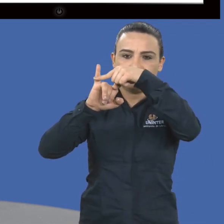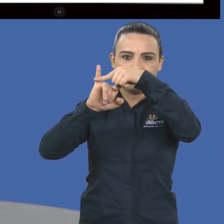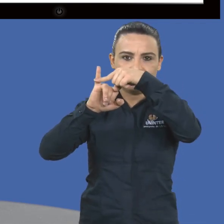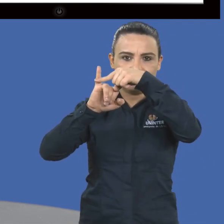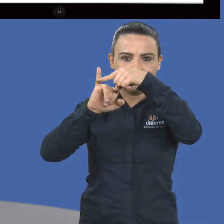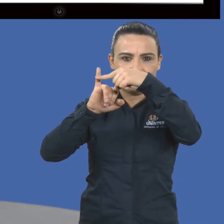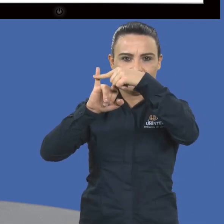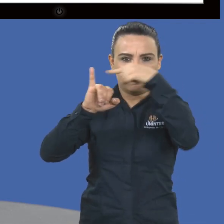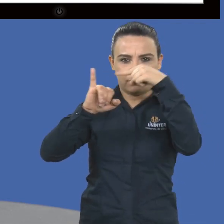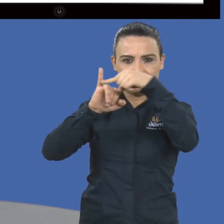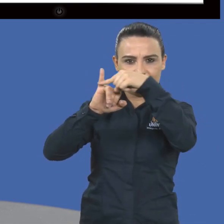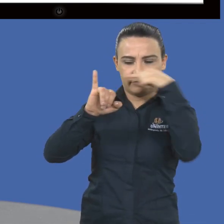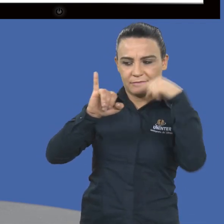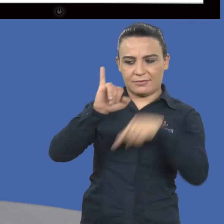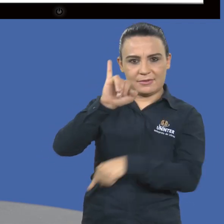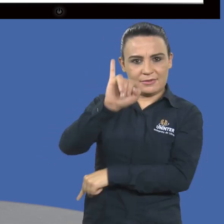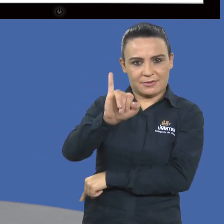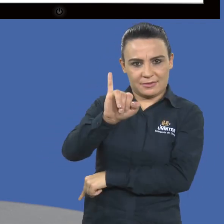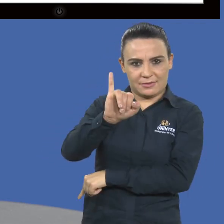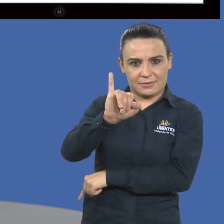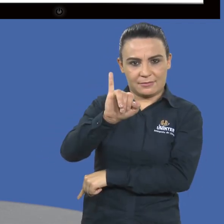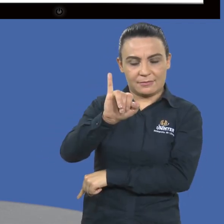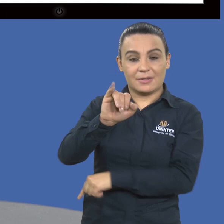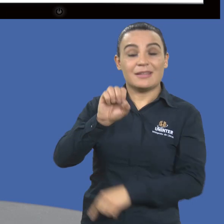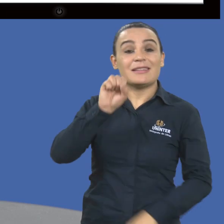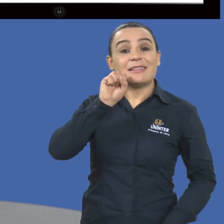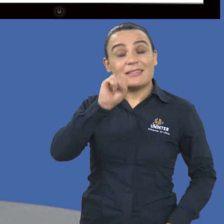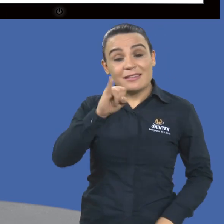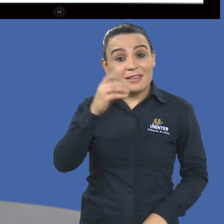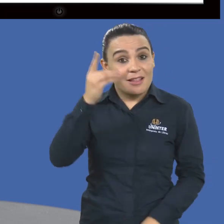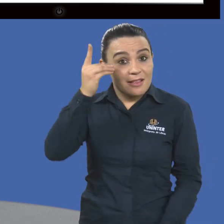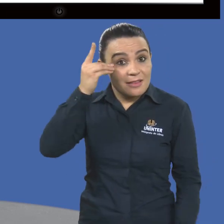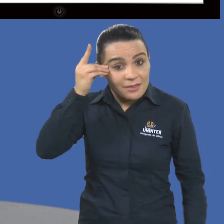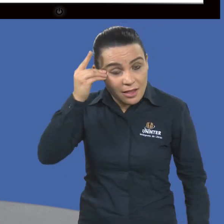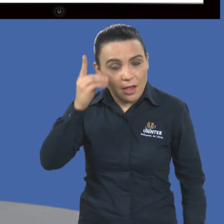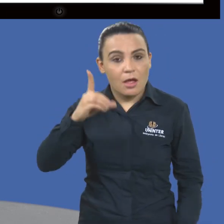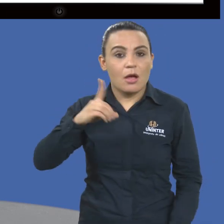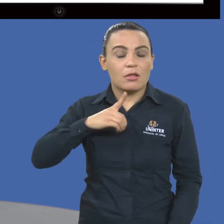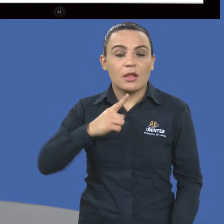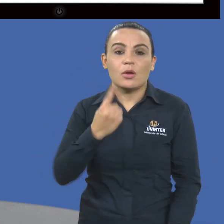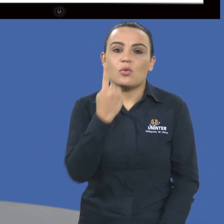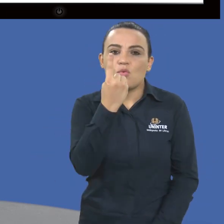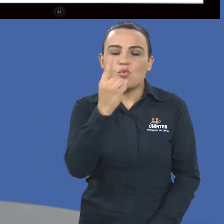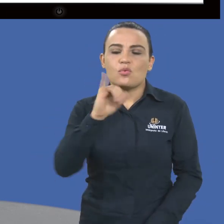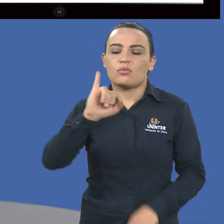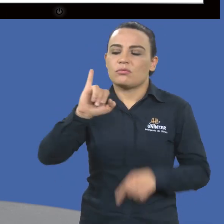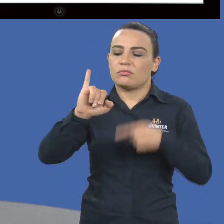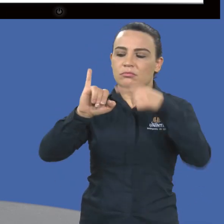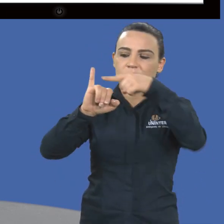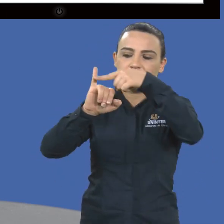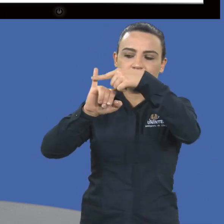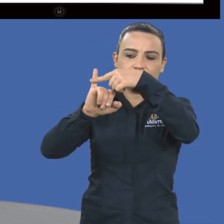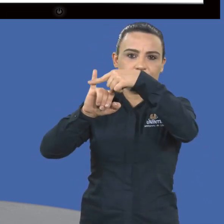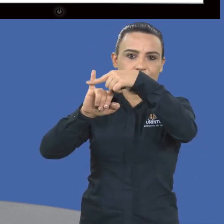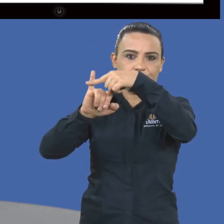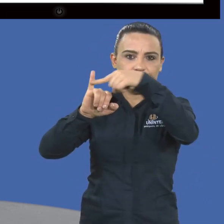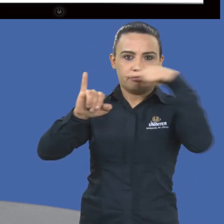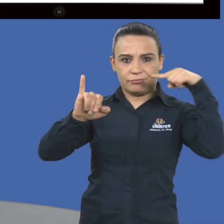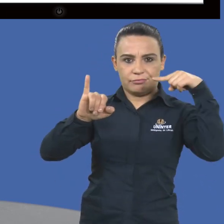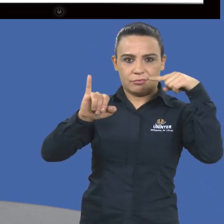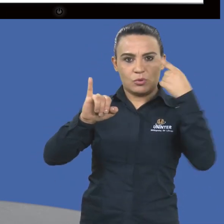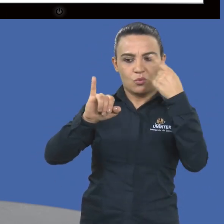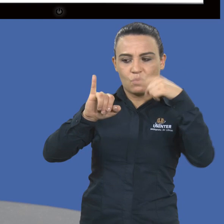de Down pode ter uma prega só de flexão no quinto dedo, em decorrência da hipoplasia da